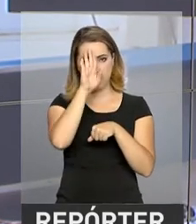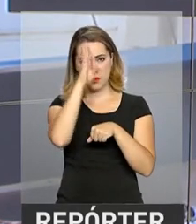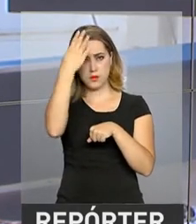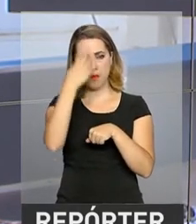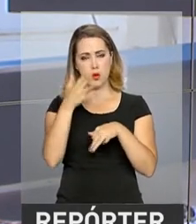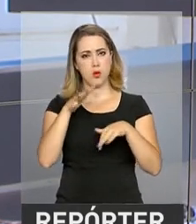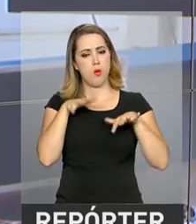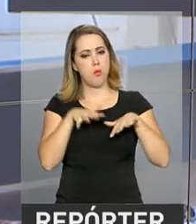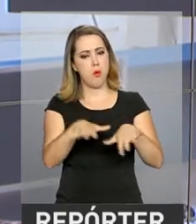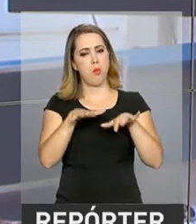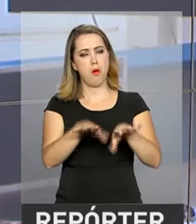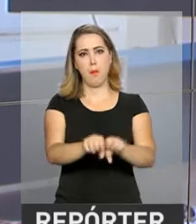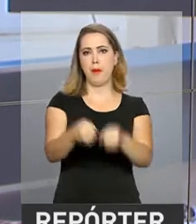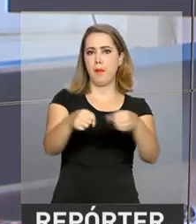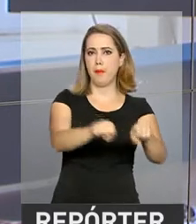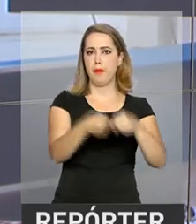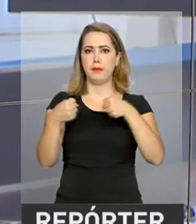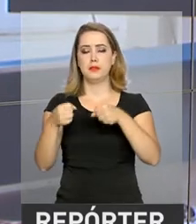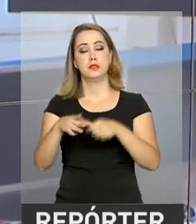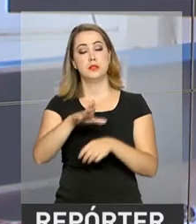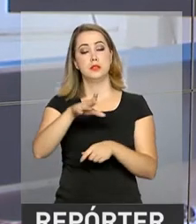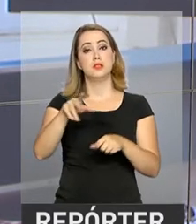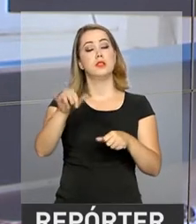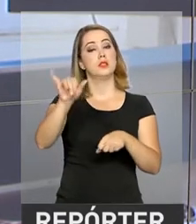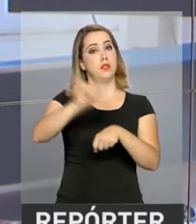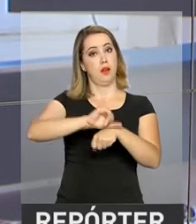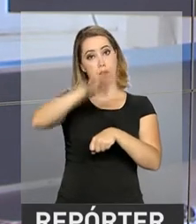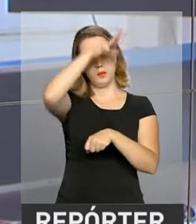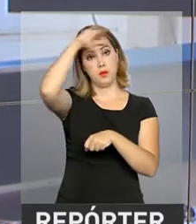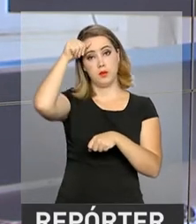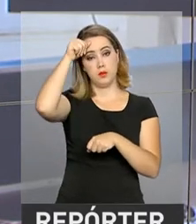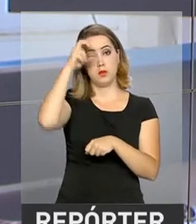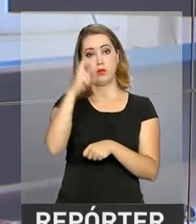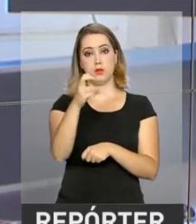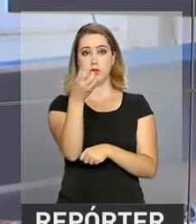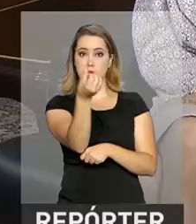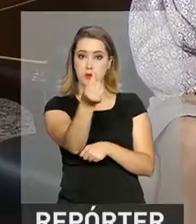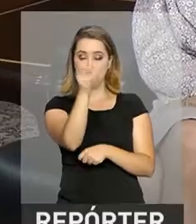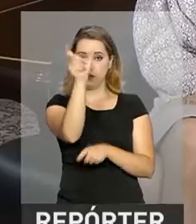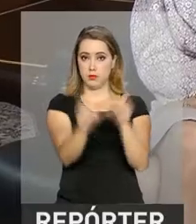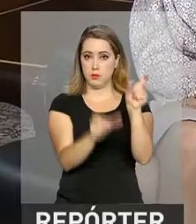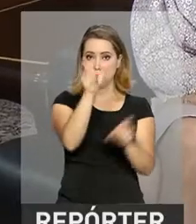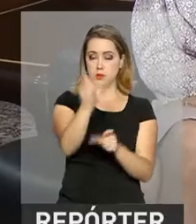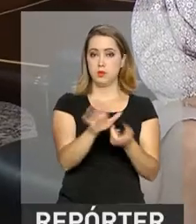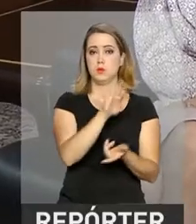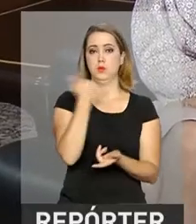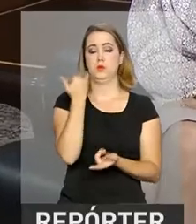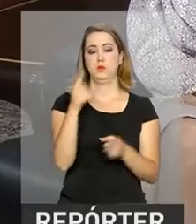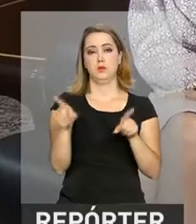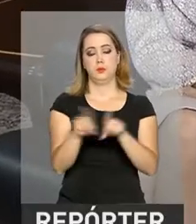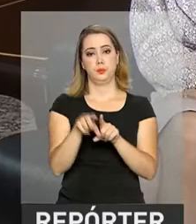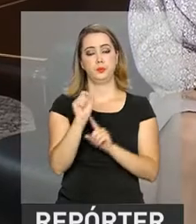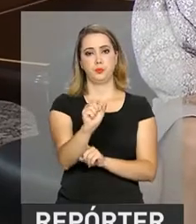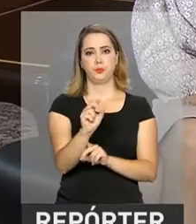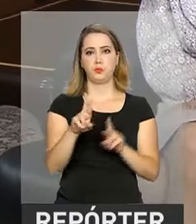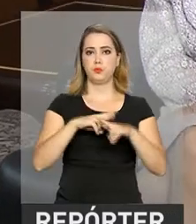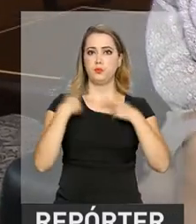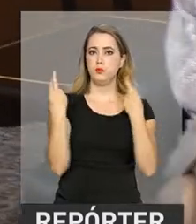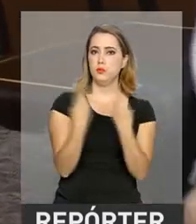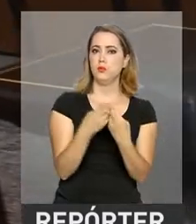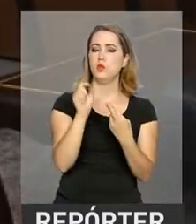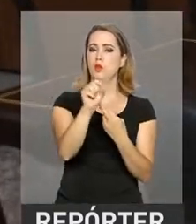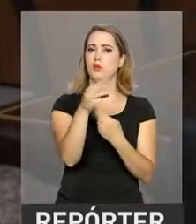rebelião em manaus em que pelo menos 56 presos foram mortos na reunião o ministro da justiça